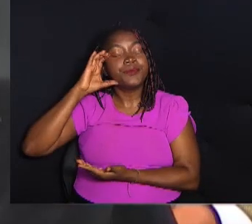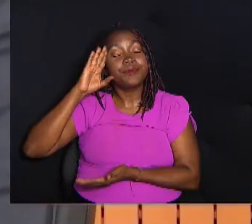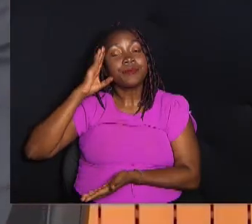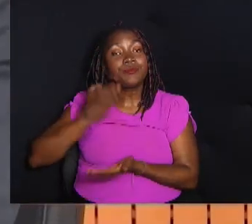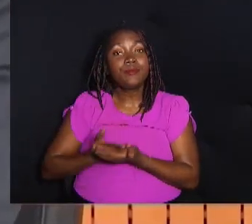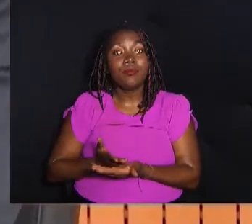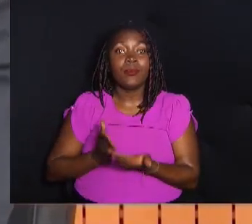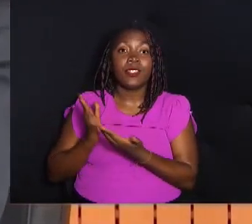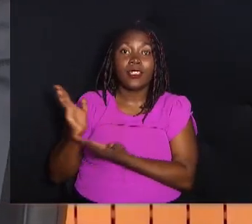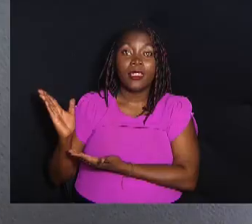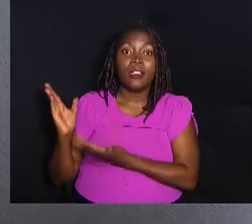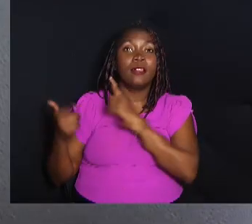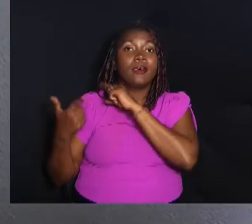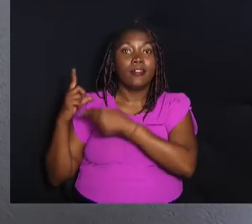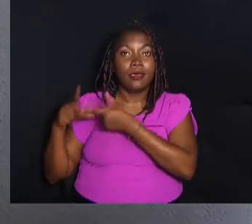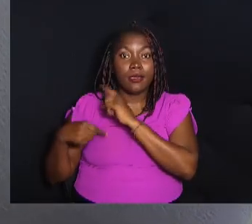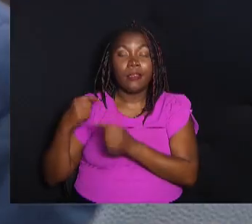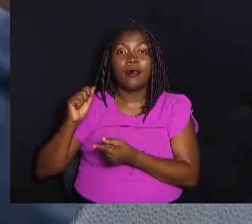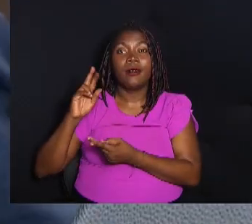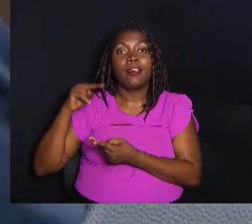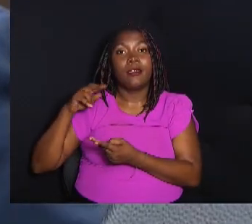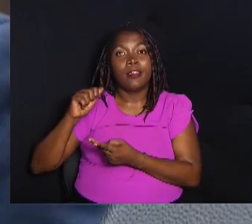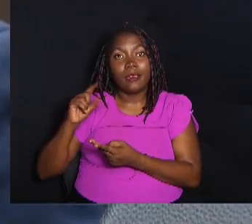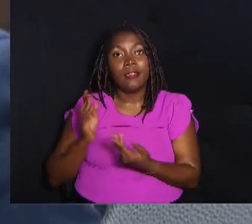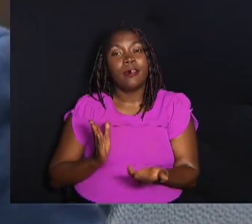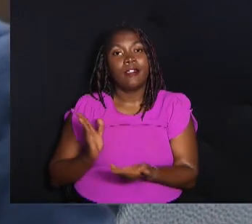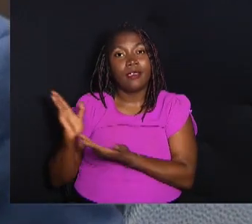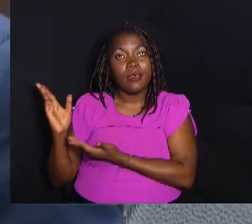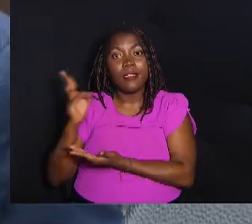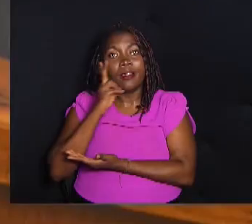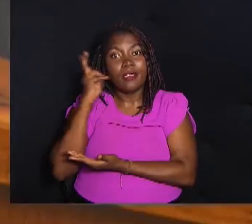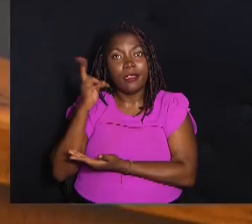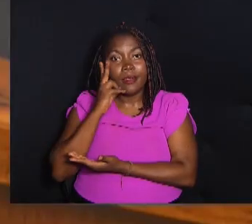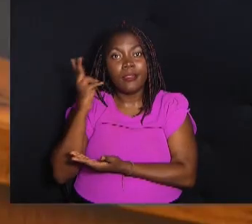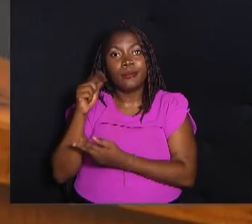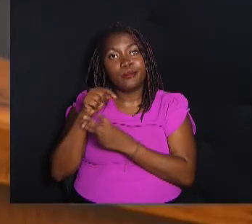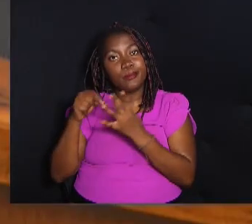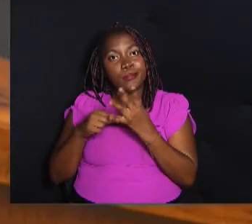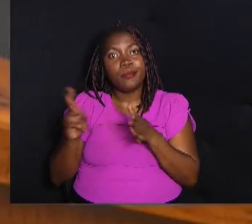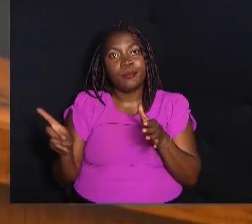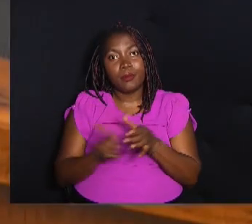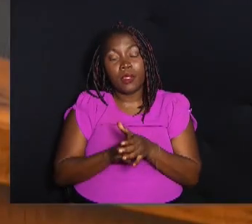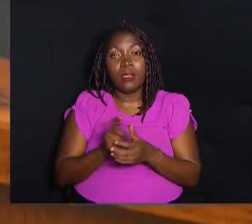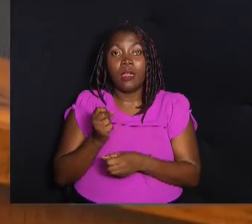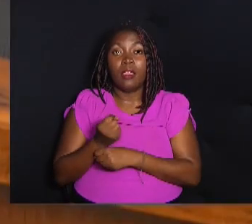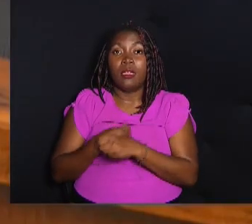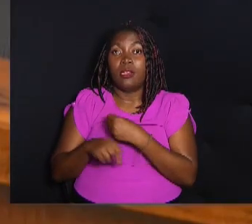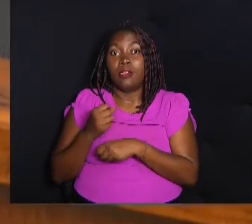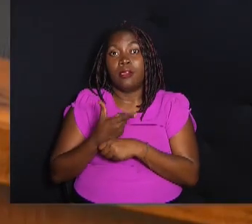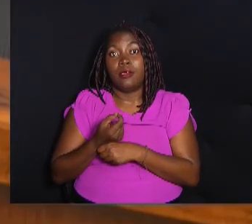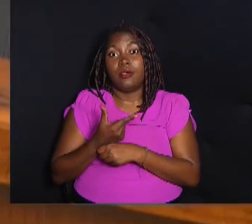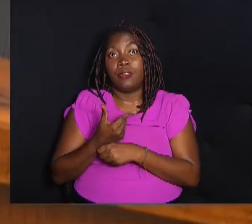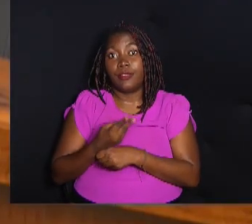salvete Major Jaime permínio Monteiro Eduardo magoga como membros em 2023 aconteceram três